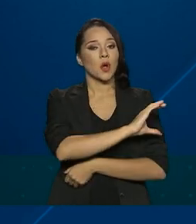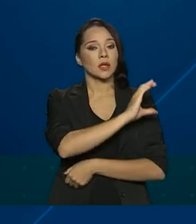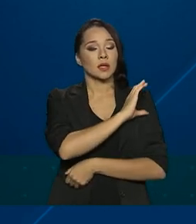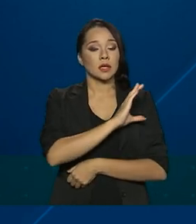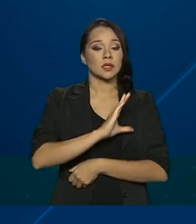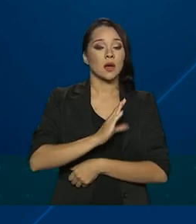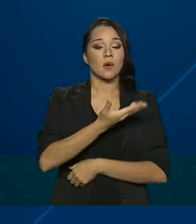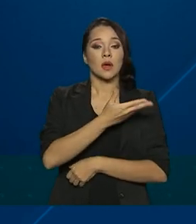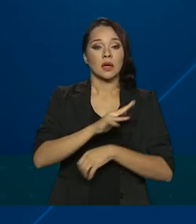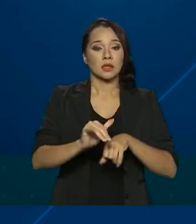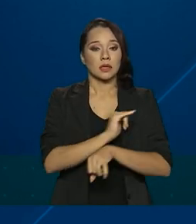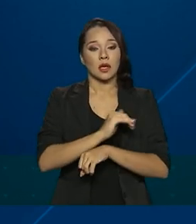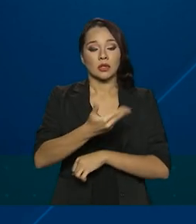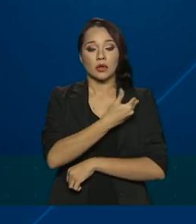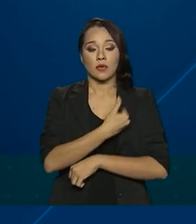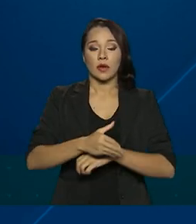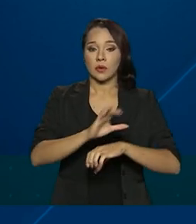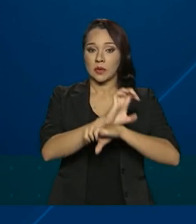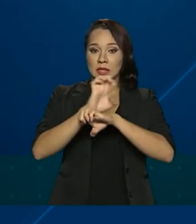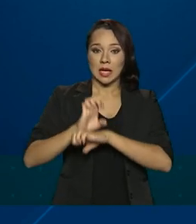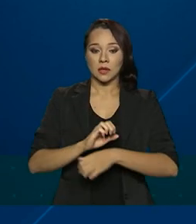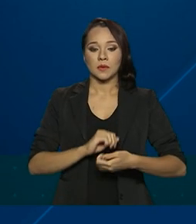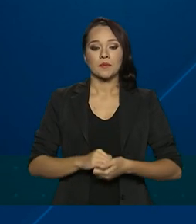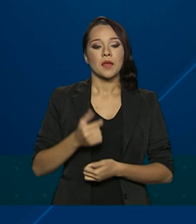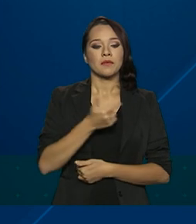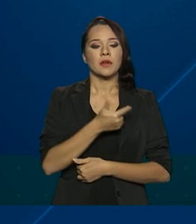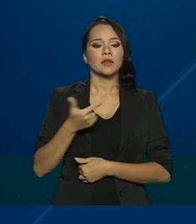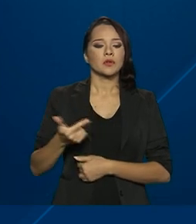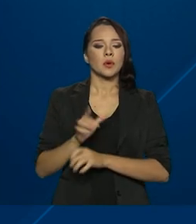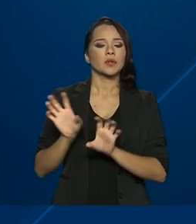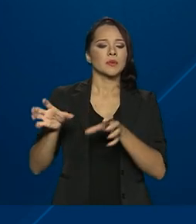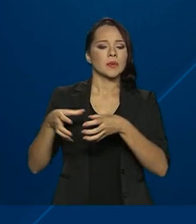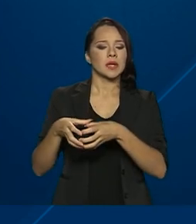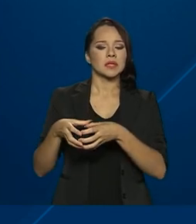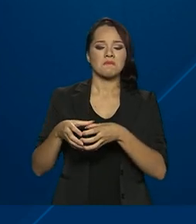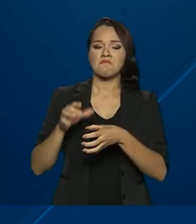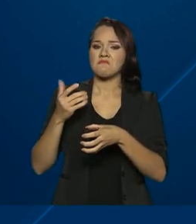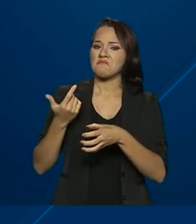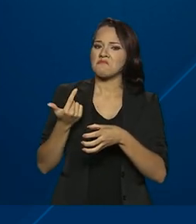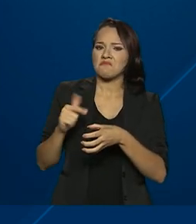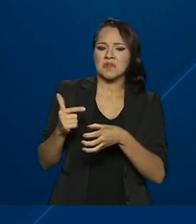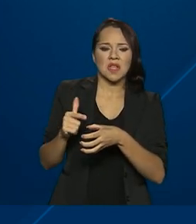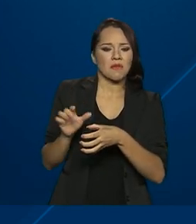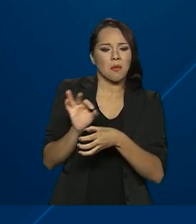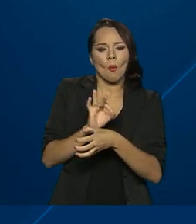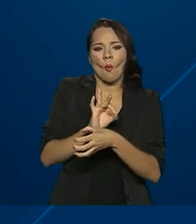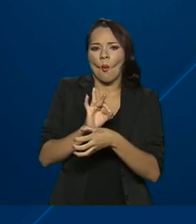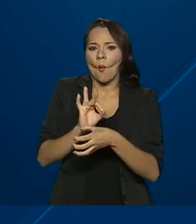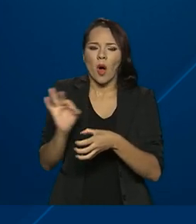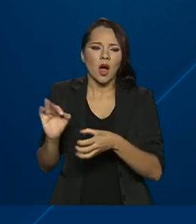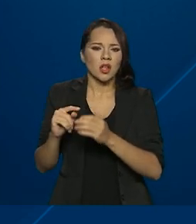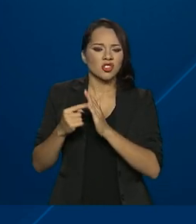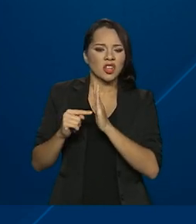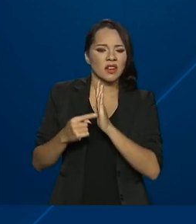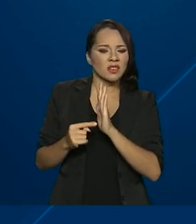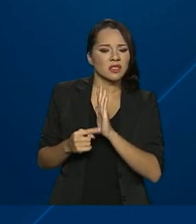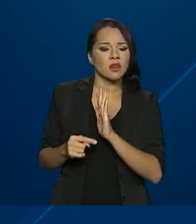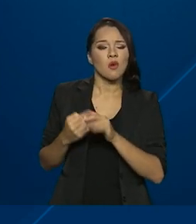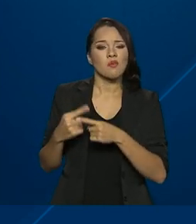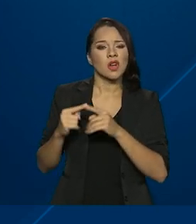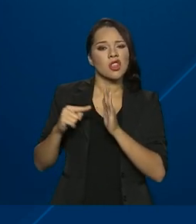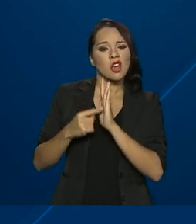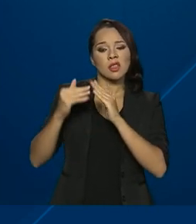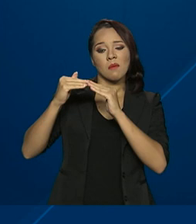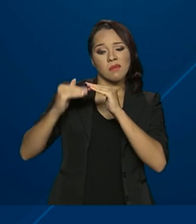e governança das empresas estatais 22 corporações e nenhum grau de classificação